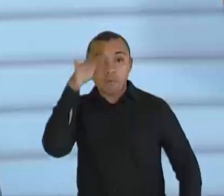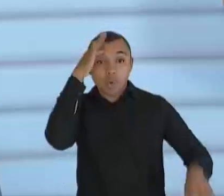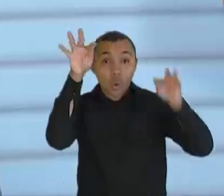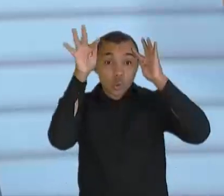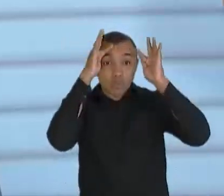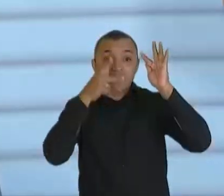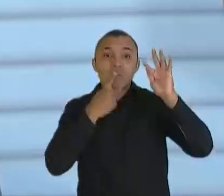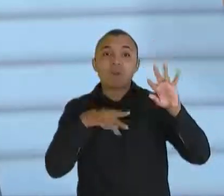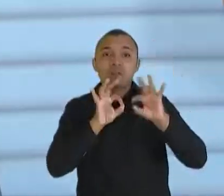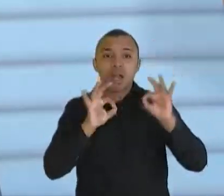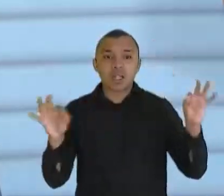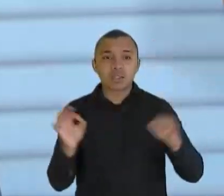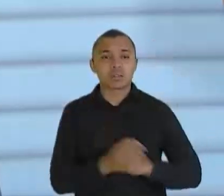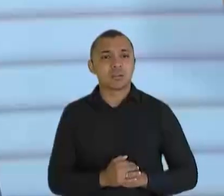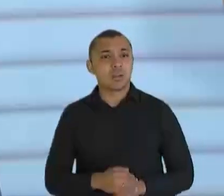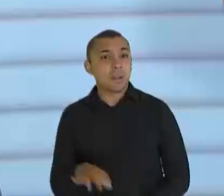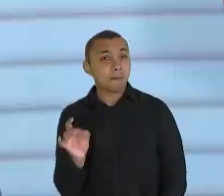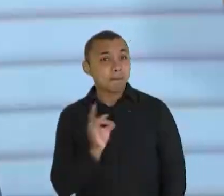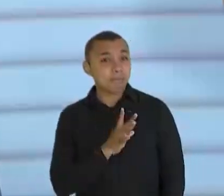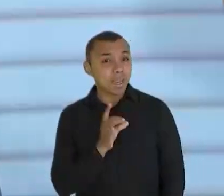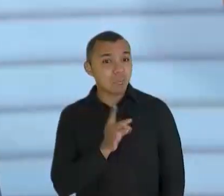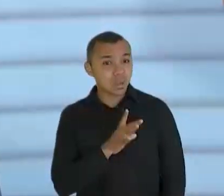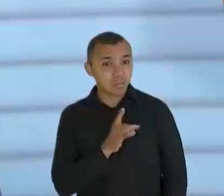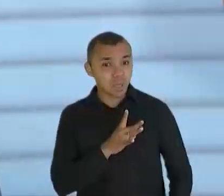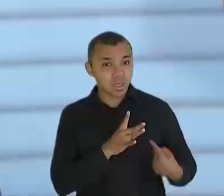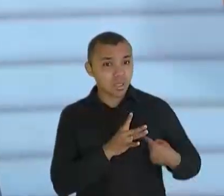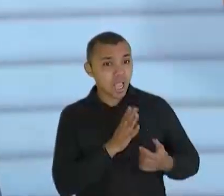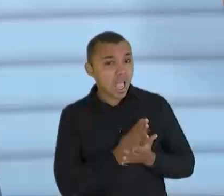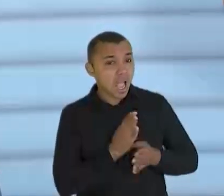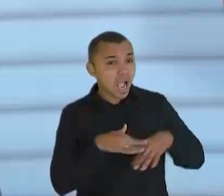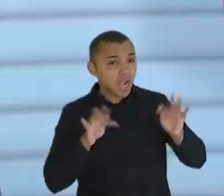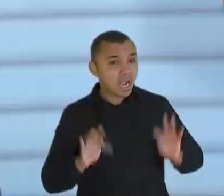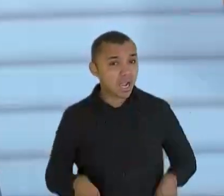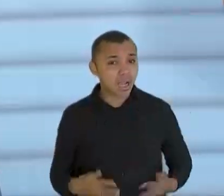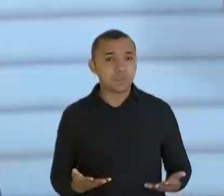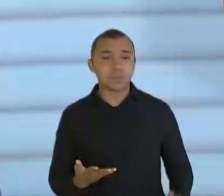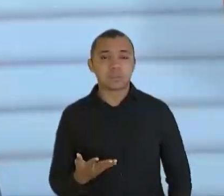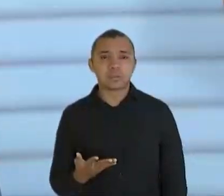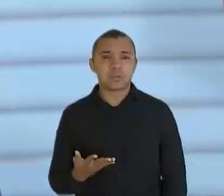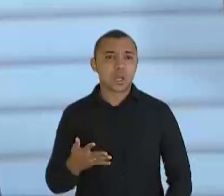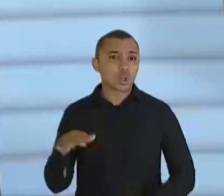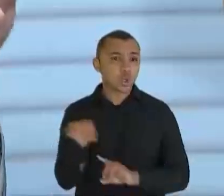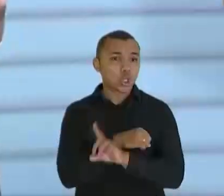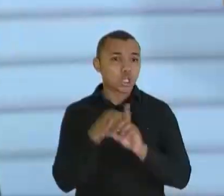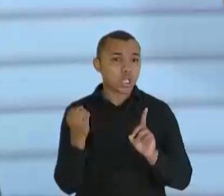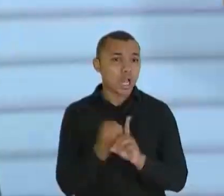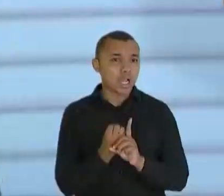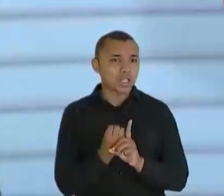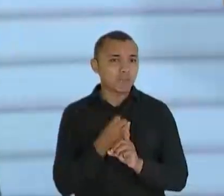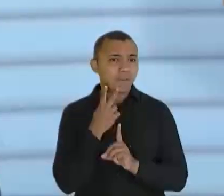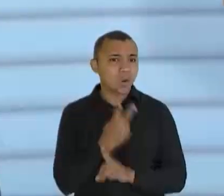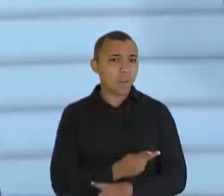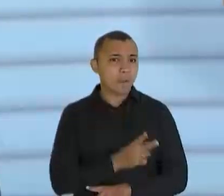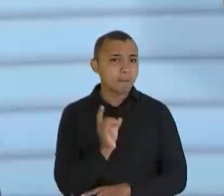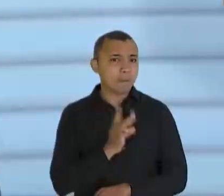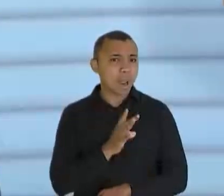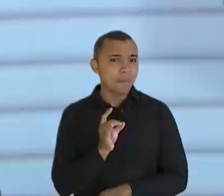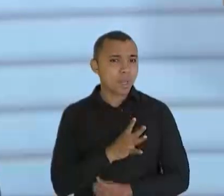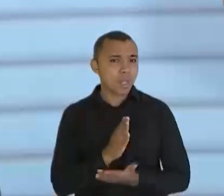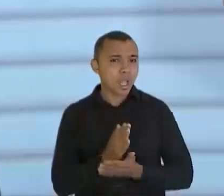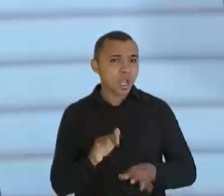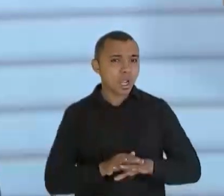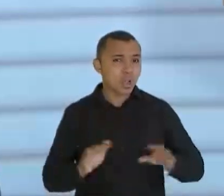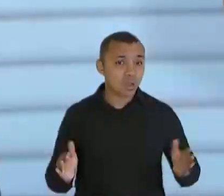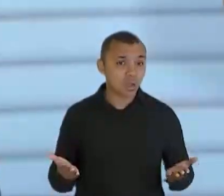gente que tem medo que o medo acabe. Por muita quê? Gente tem medo que o medo acabe. Claro, porque a violência... O